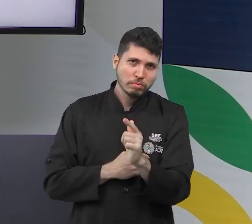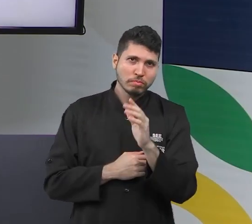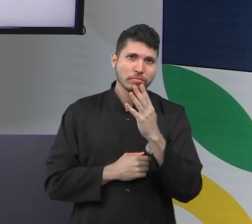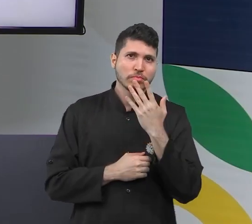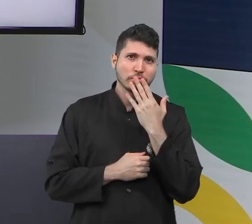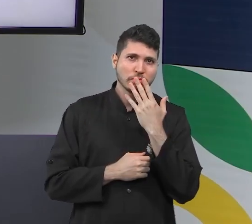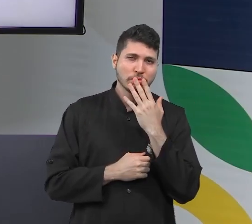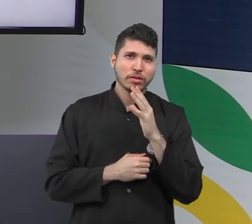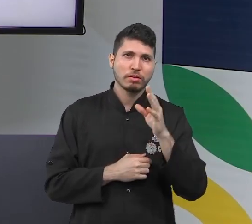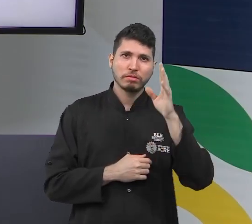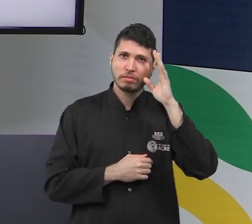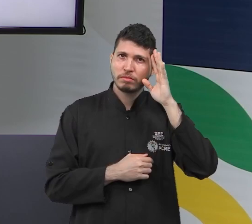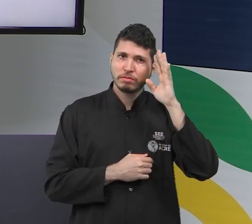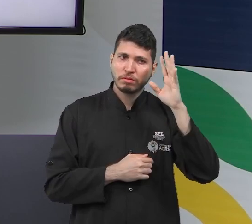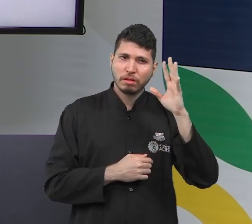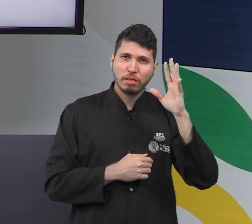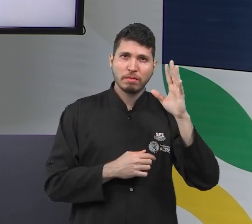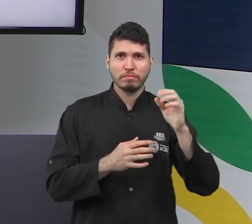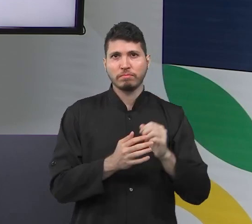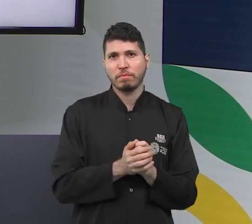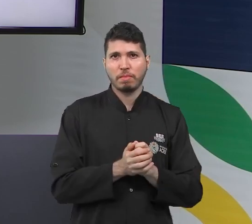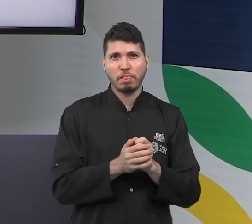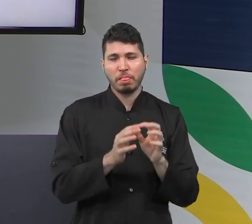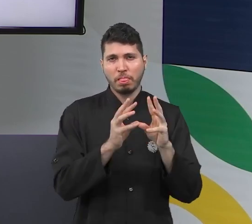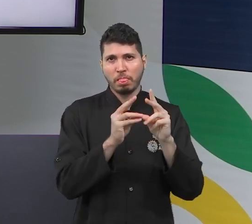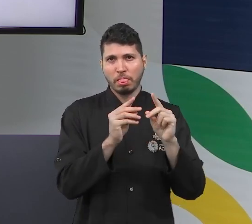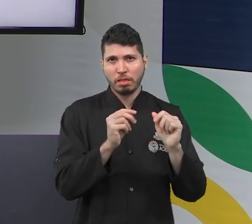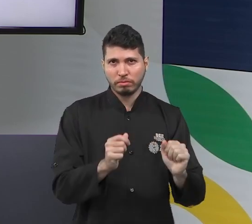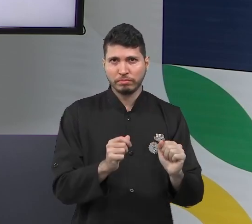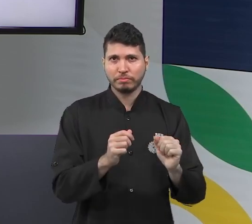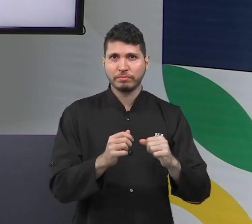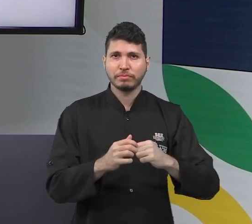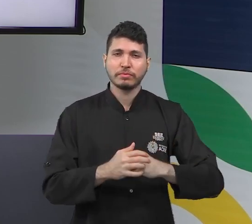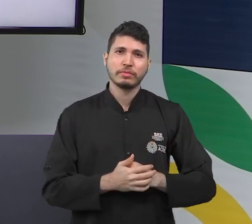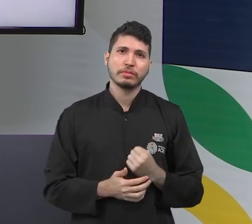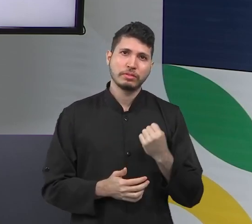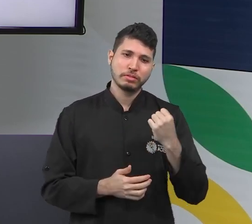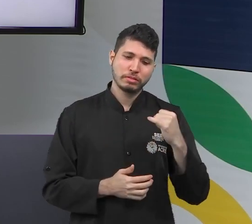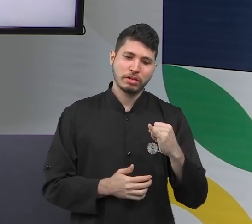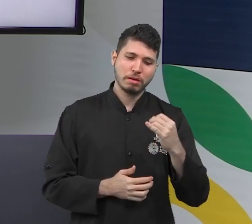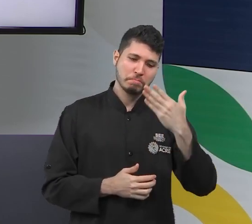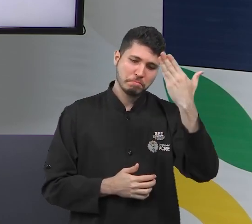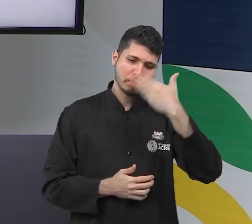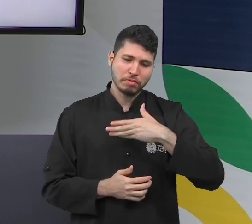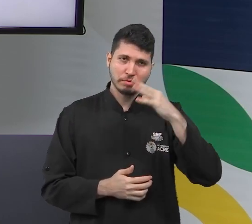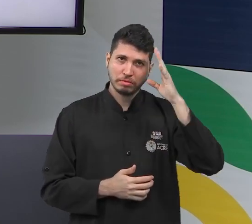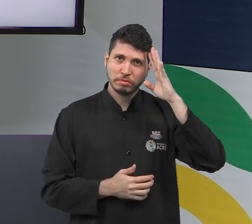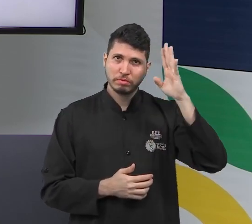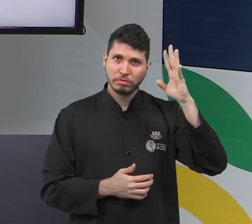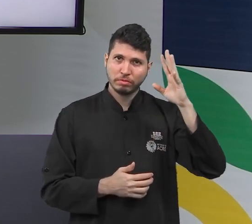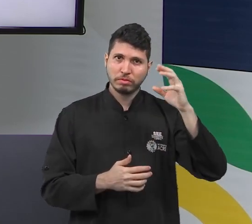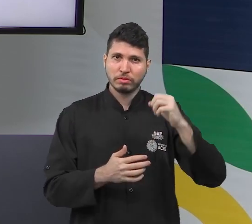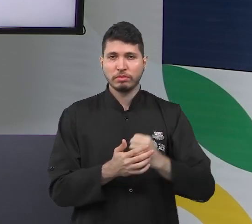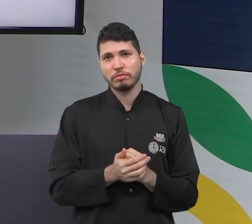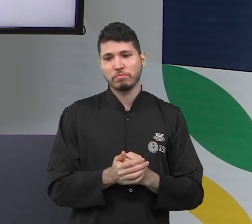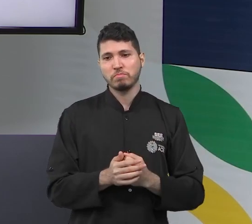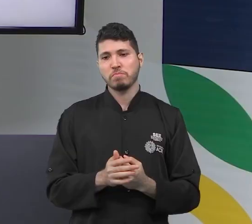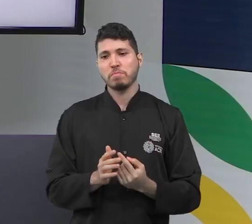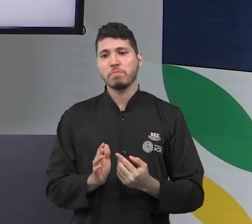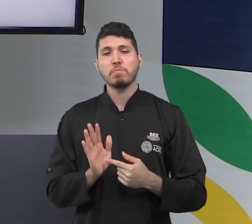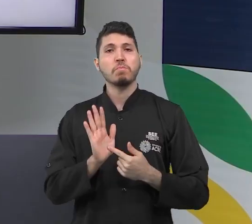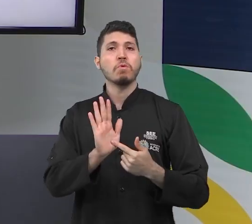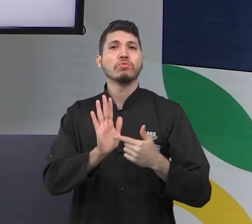cair por terra. Quanto mais uma teoria aguenta a crítica, maior a possibilidade dela